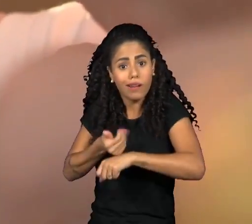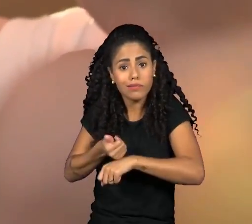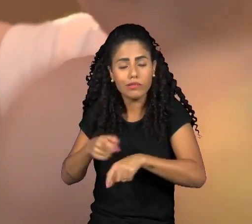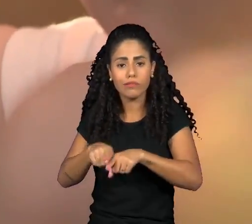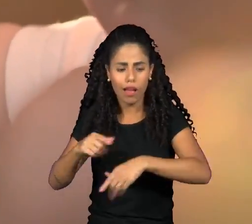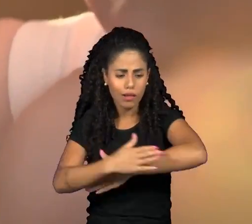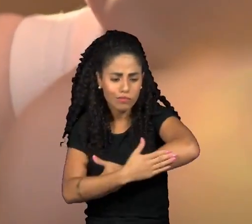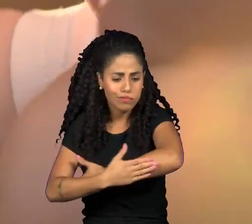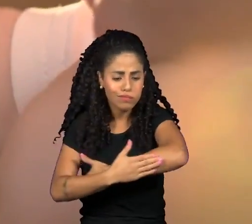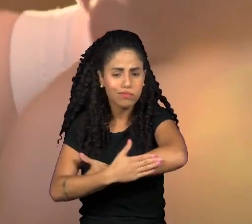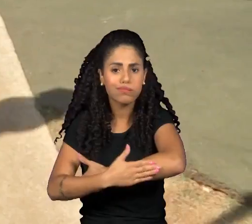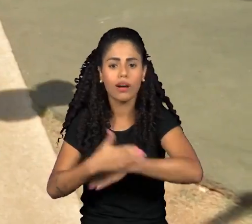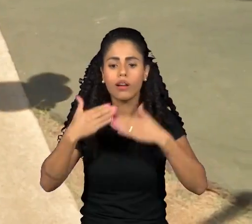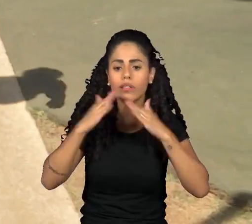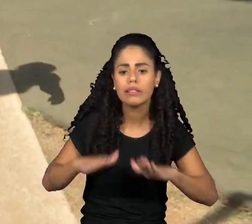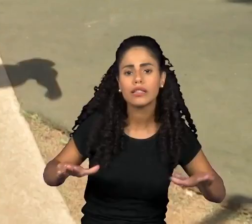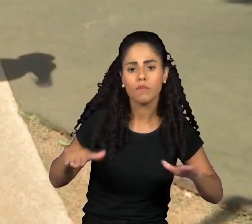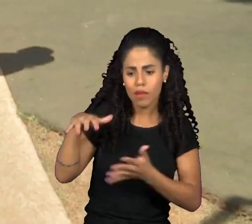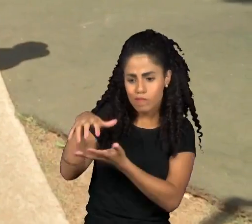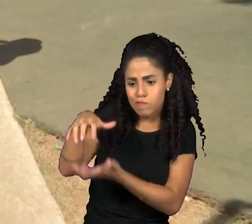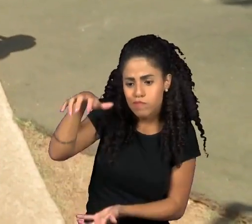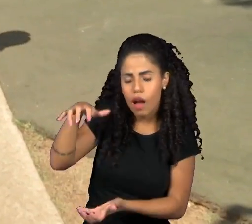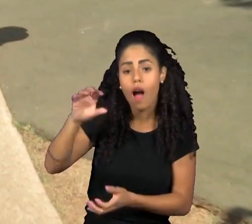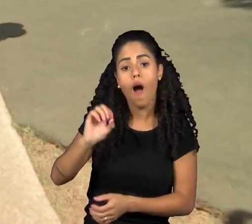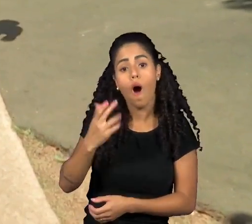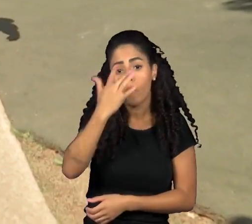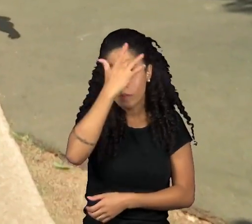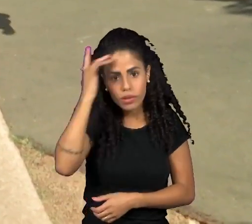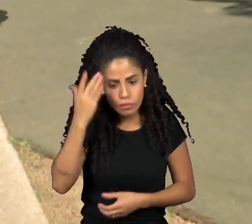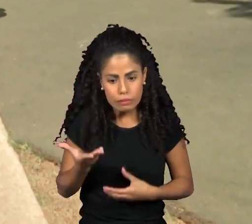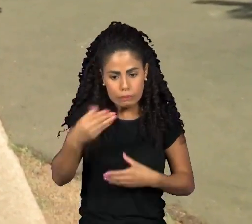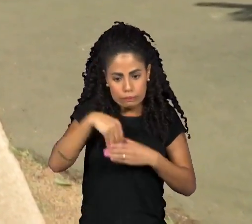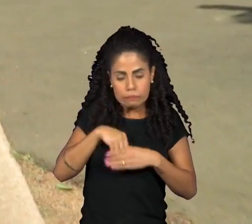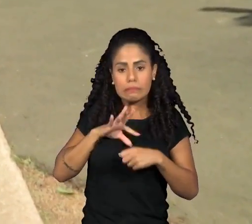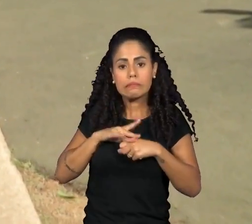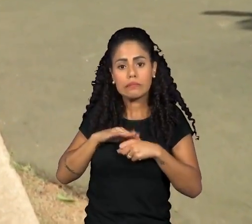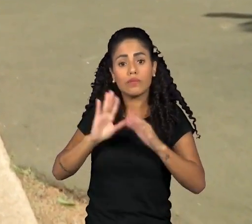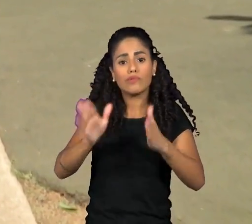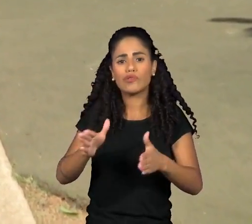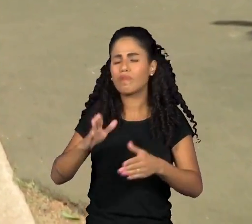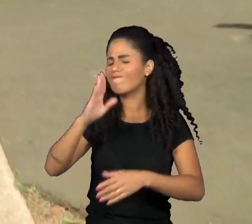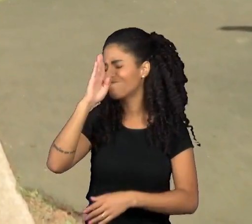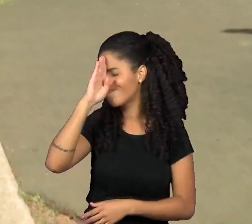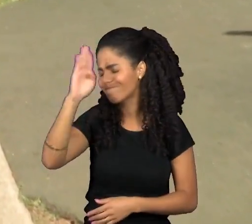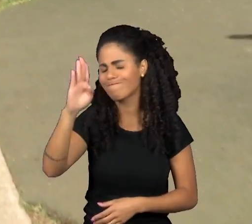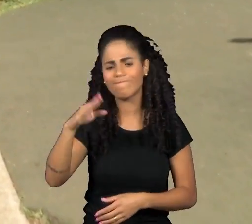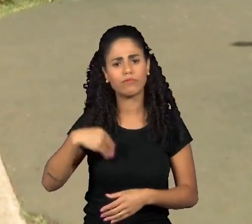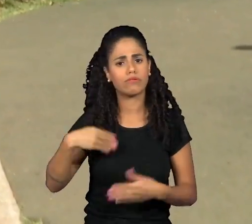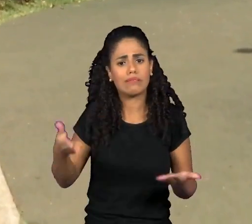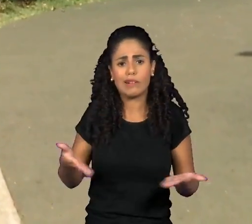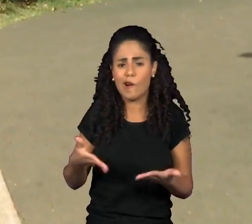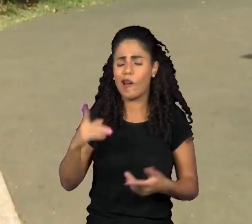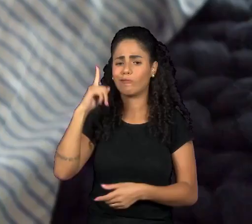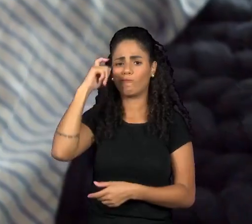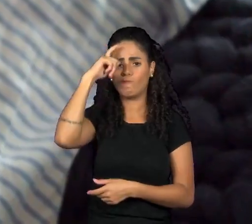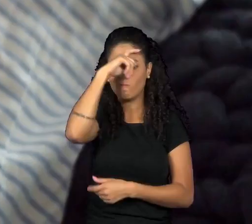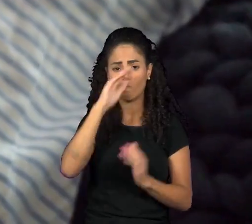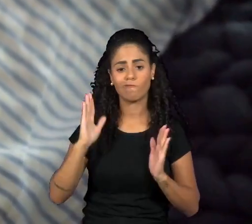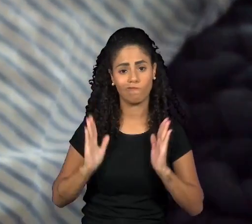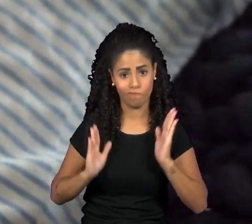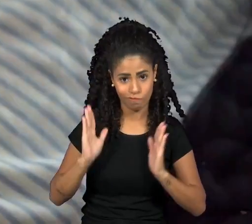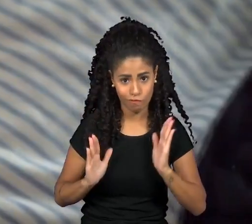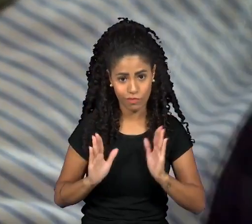Bebês, crianças pequenas, idosos e pessoas com comorbidades são as mais vulneráveis.